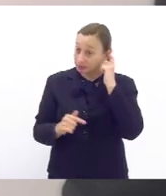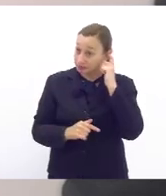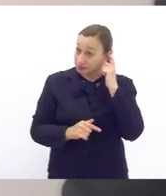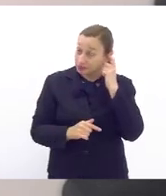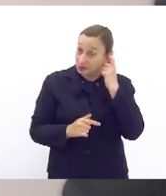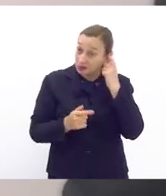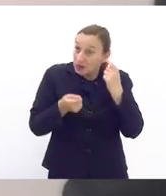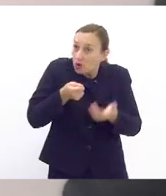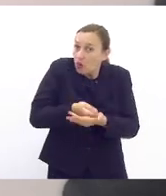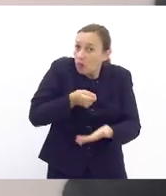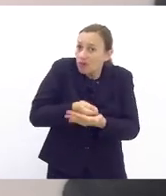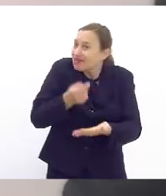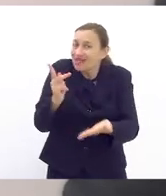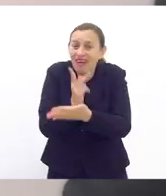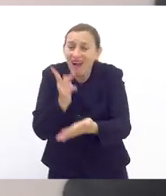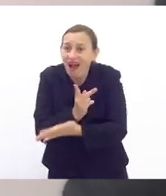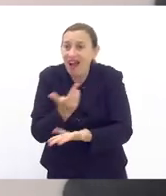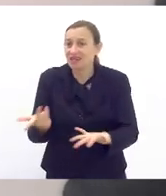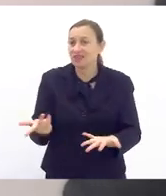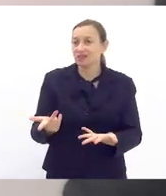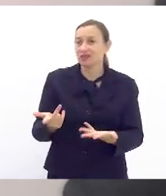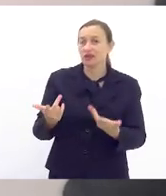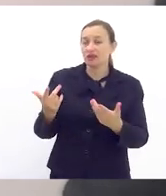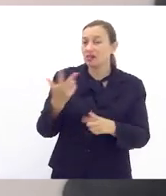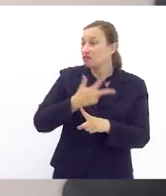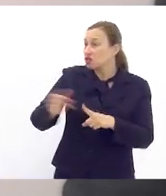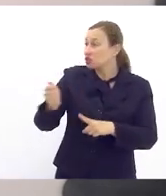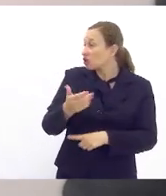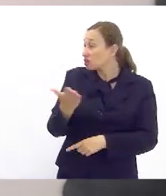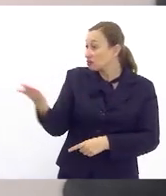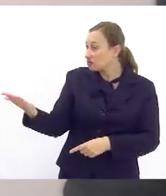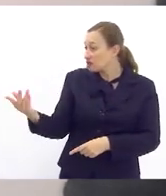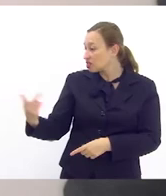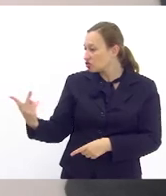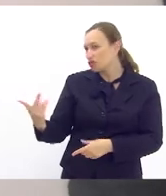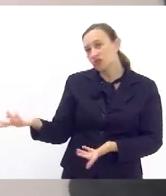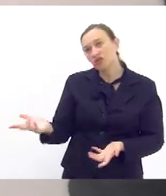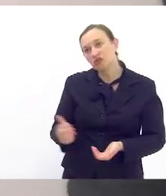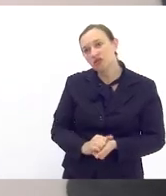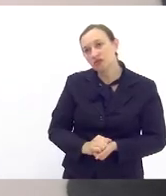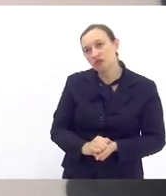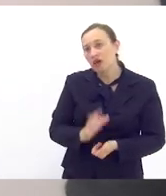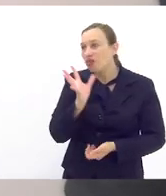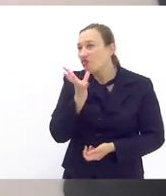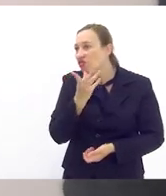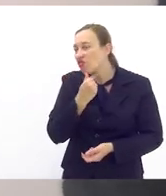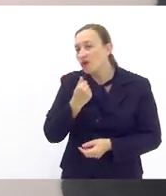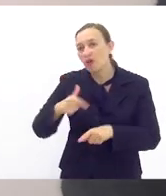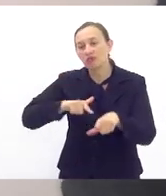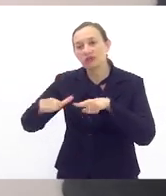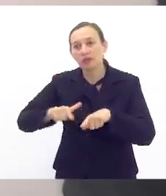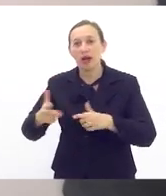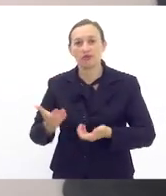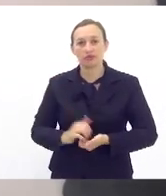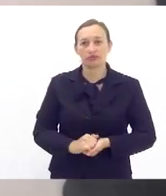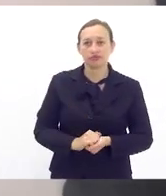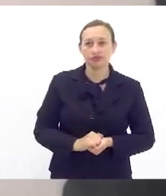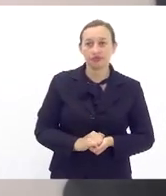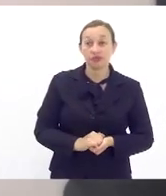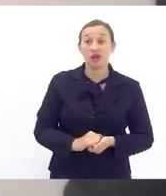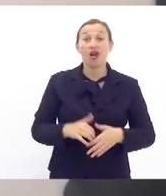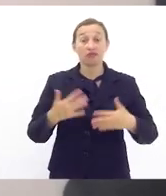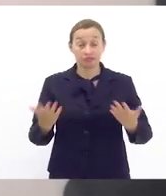cobrança indevida é a campeã de vocês cobrança indevida demora a execução Porque além do